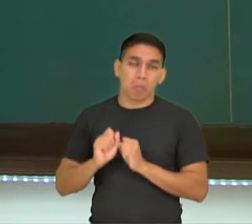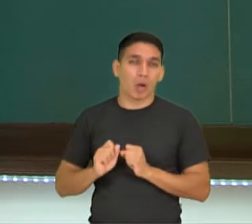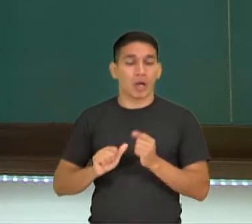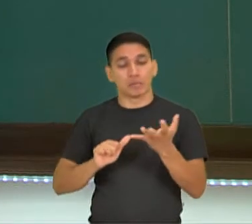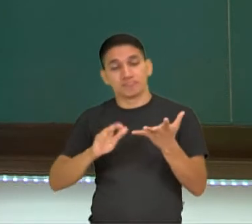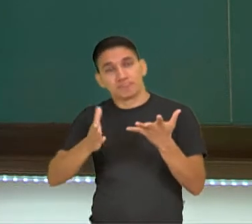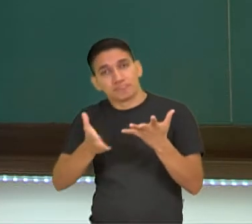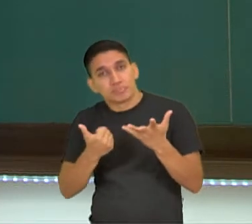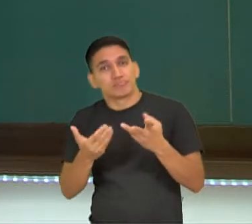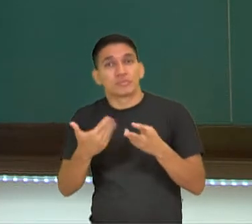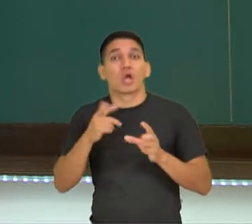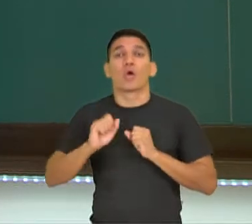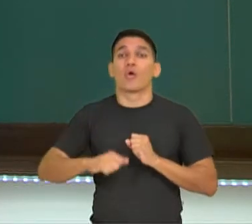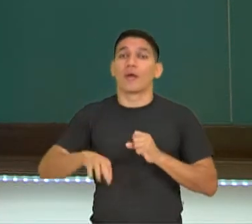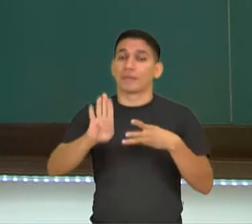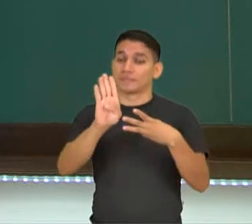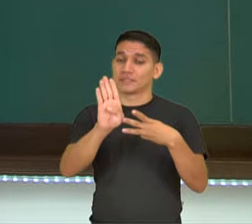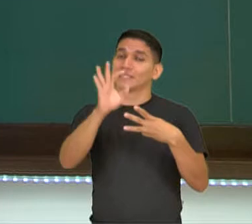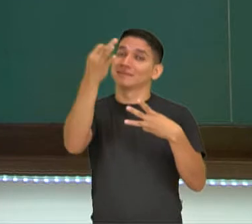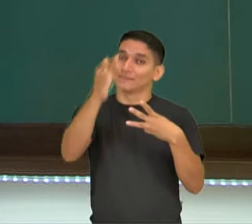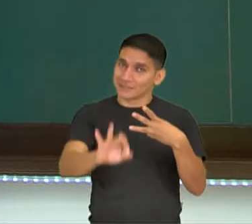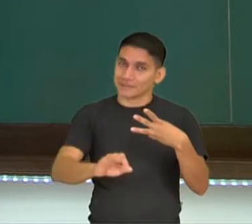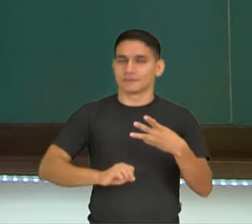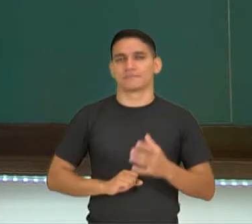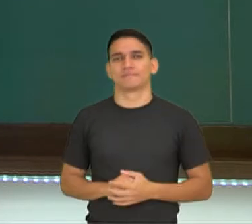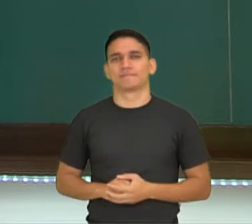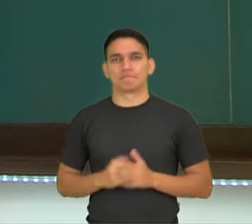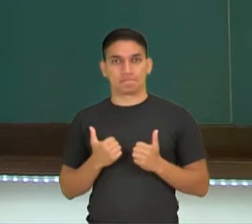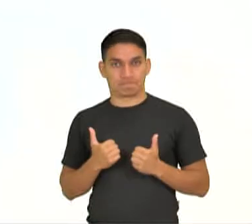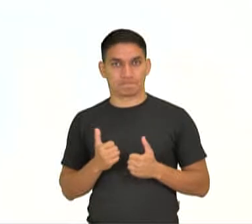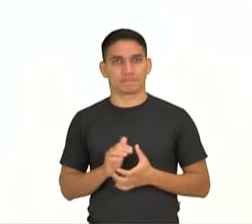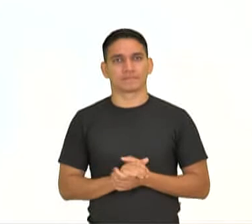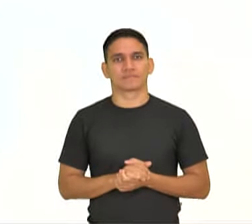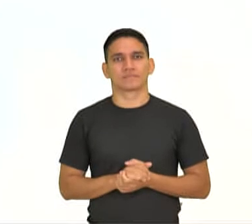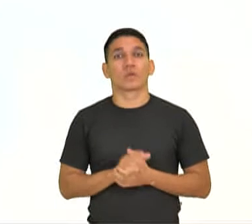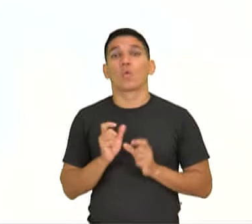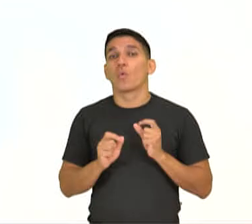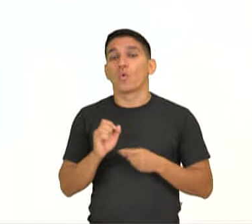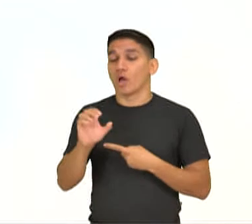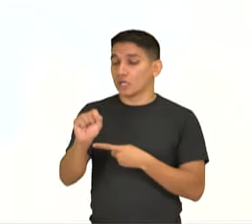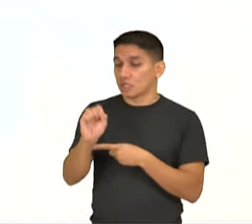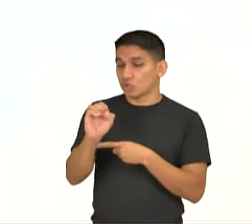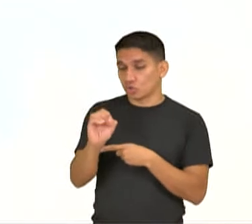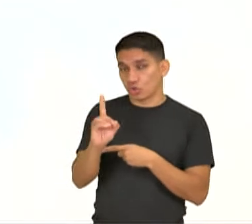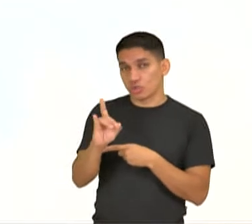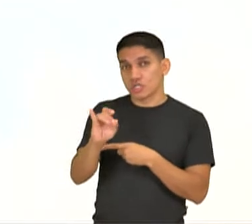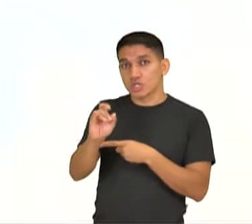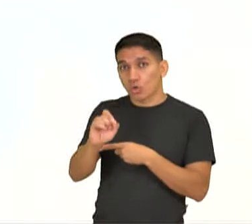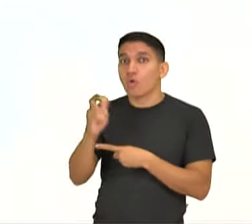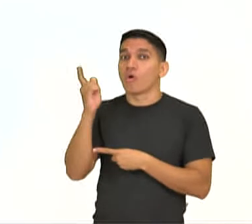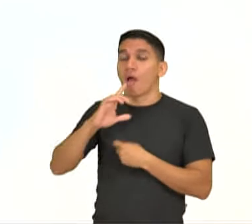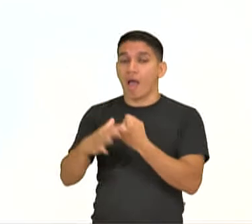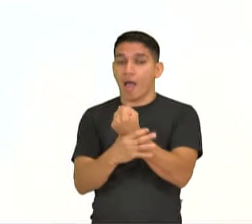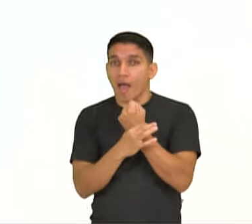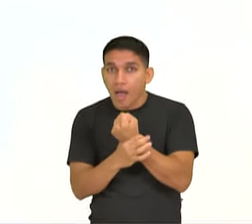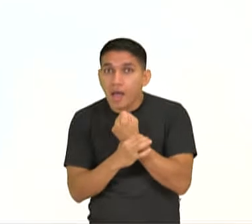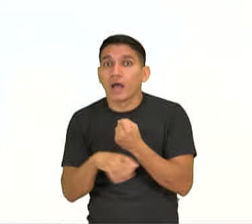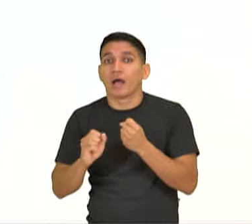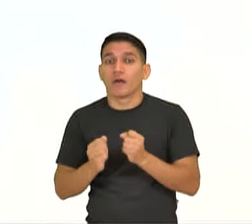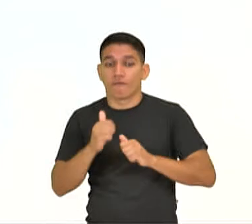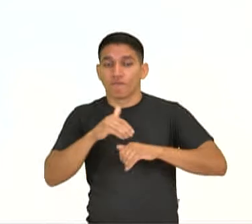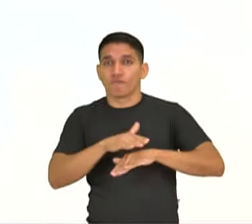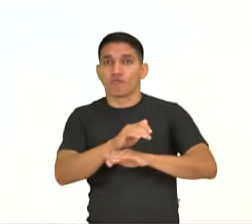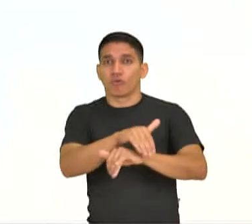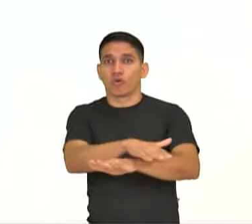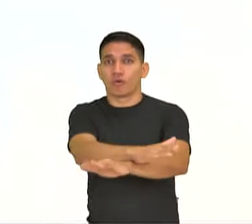também. A letra B, ela está correta, ok? Um dos benefícios é garantir o equilíbrio dos fluidos e